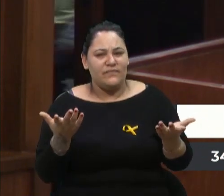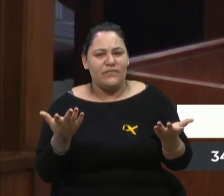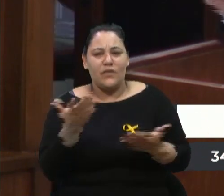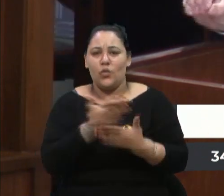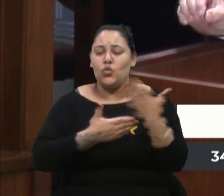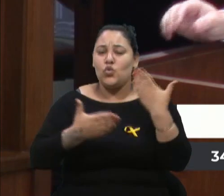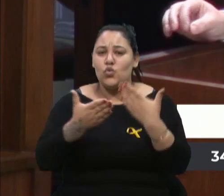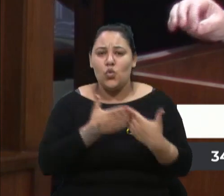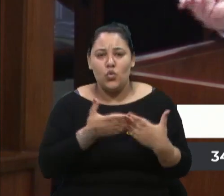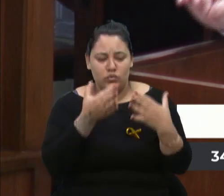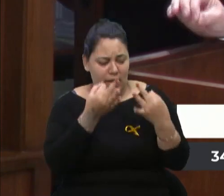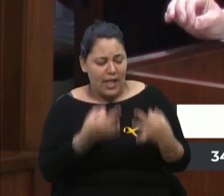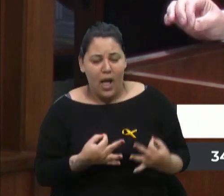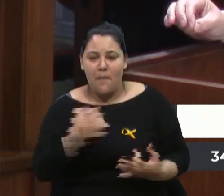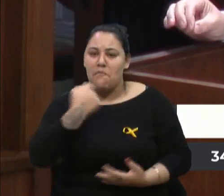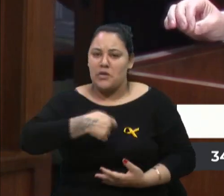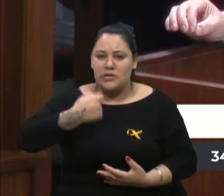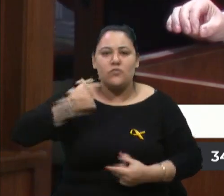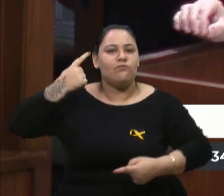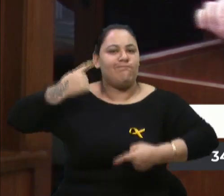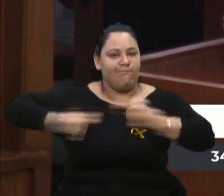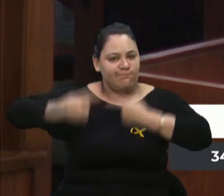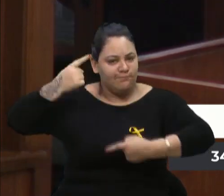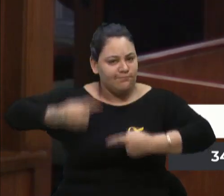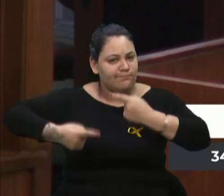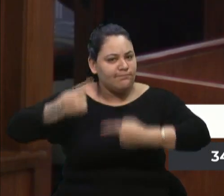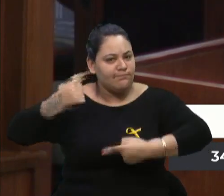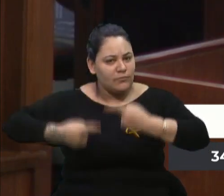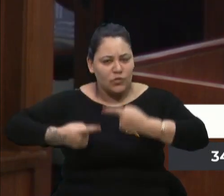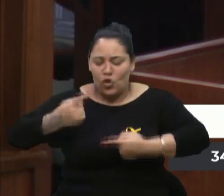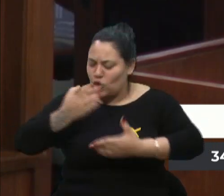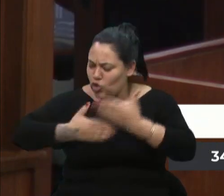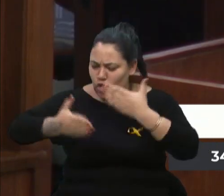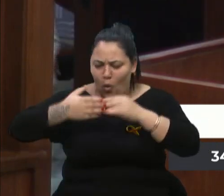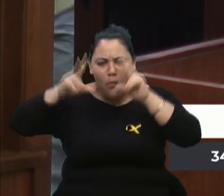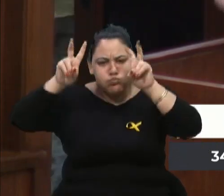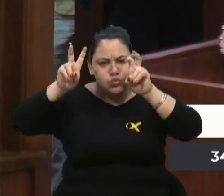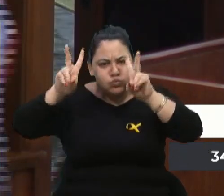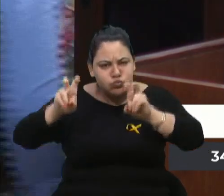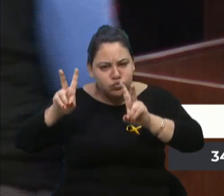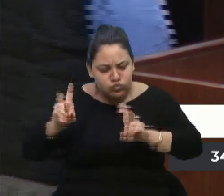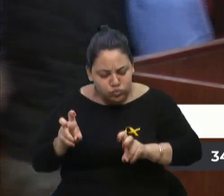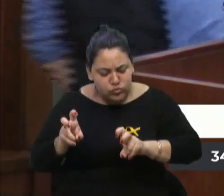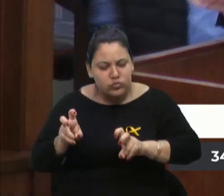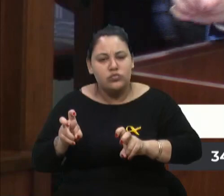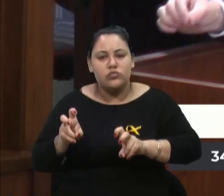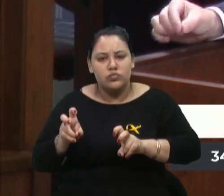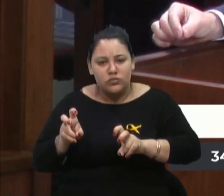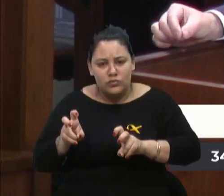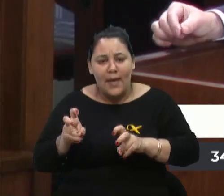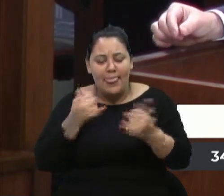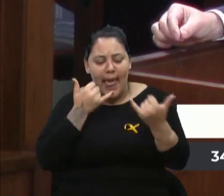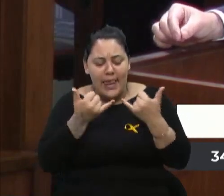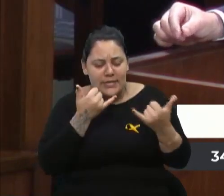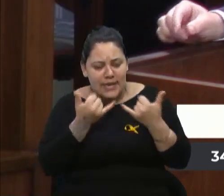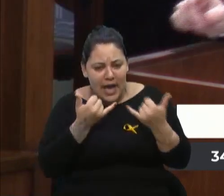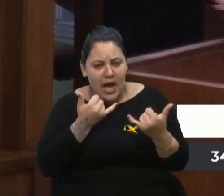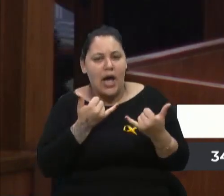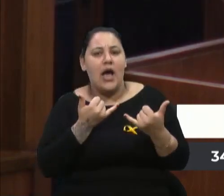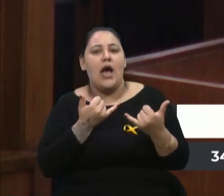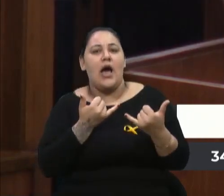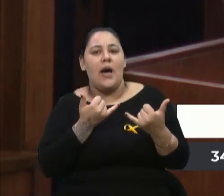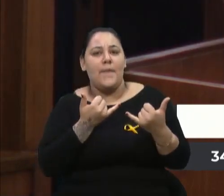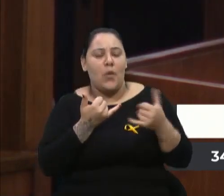todas essas matérias elas têm que ser amplamente debatidas, passadas pelos departamentos, passadas pelas secretarias